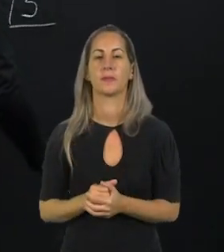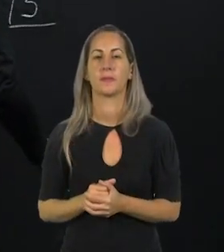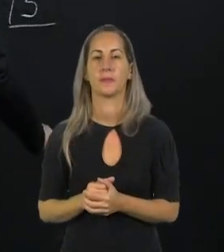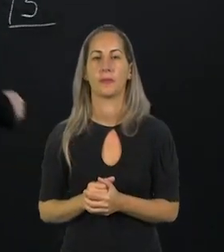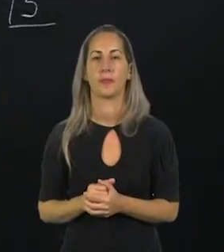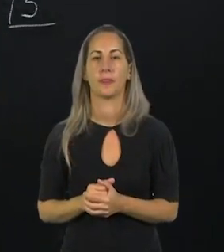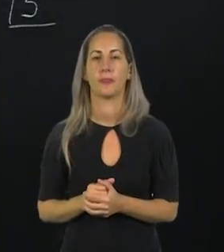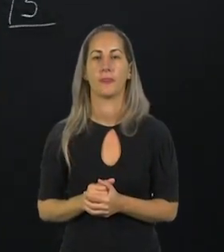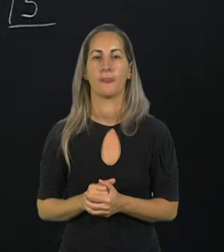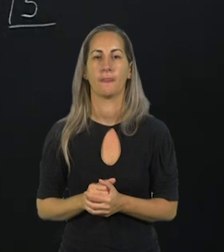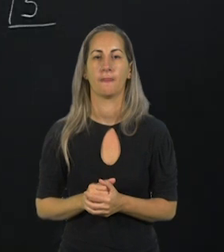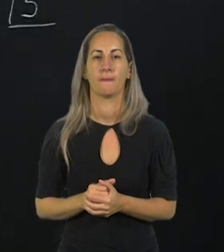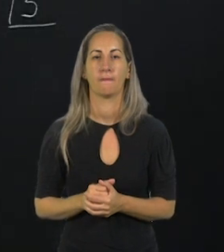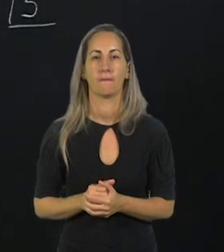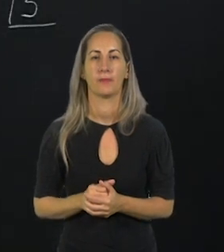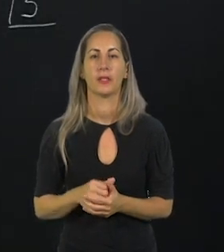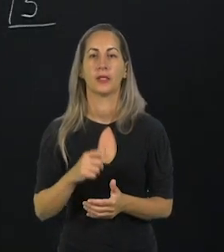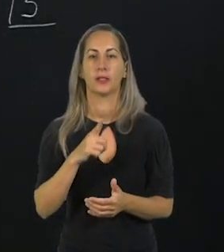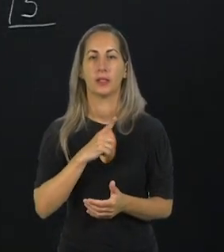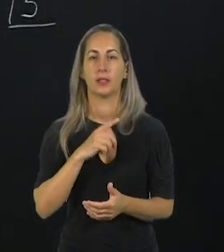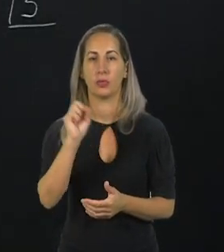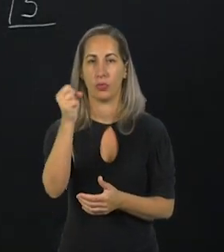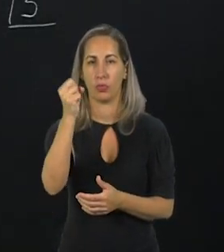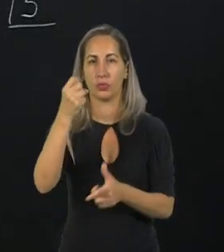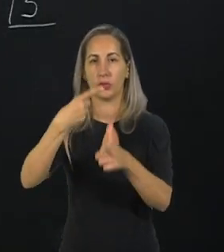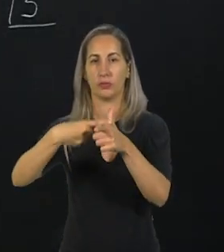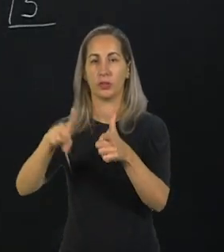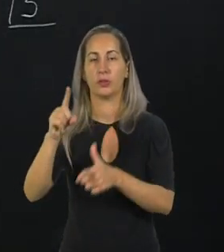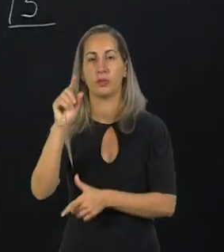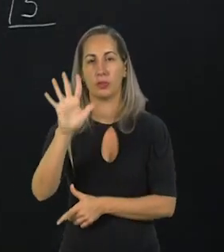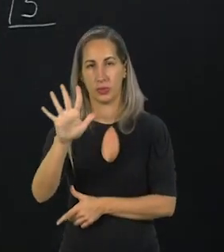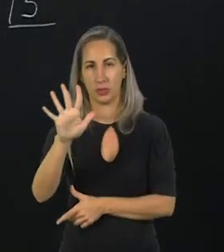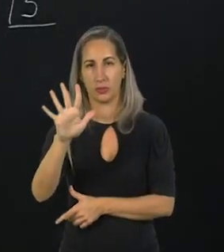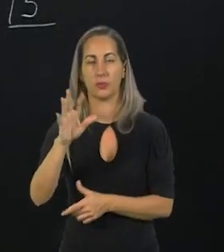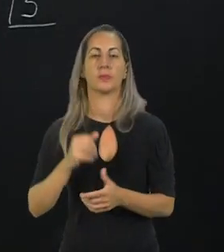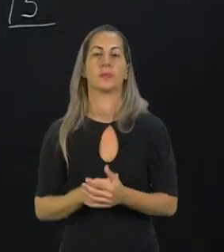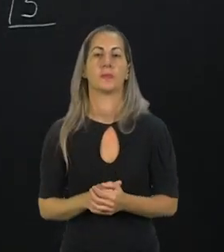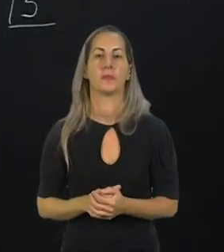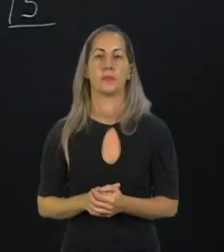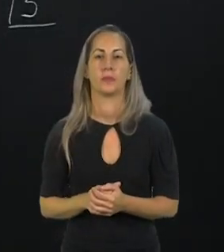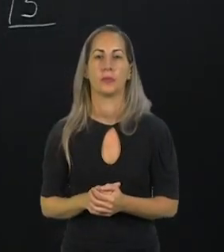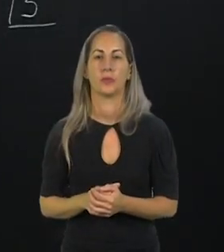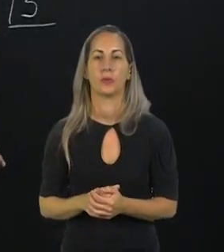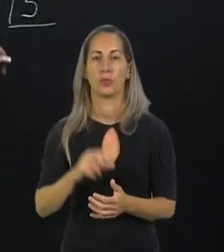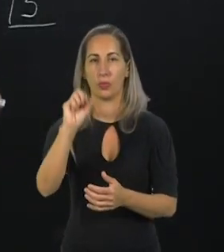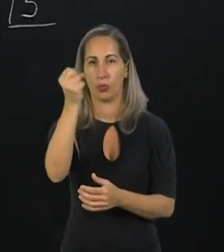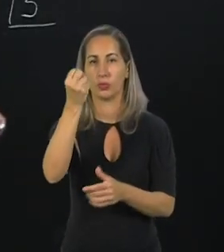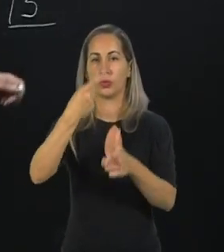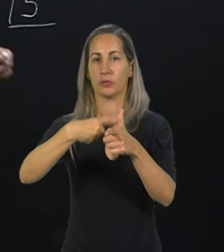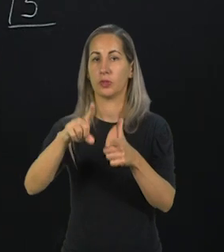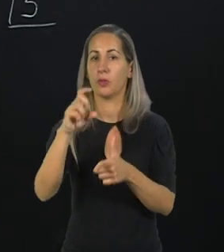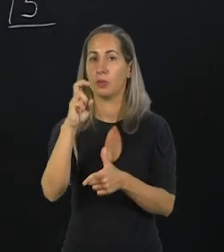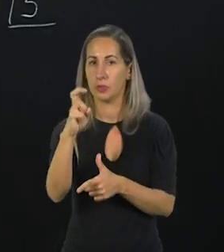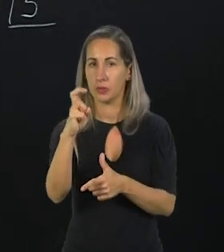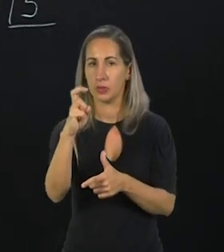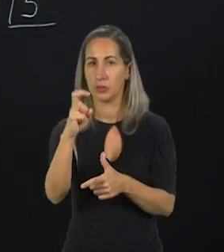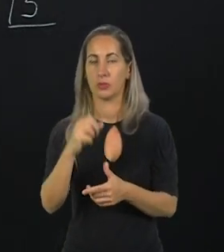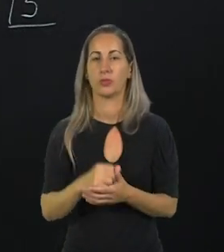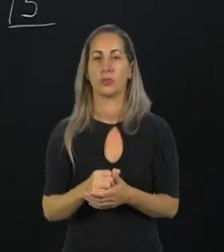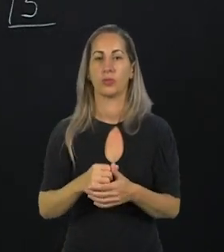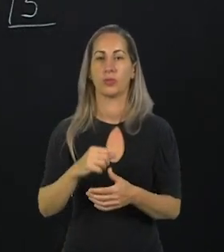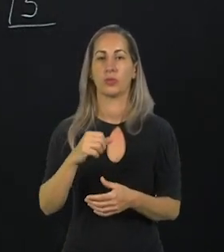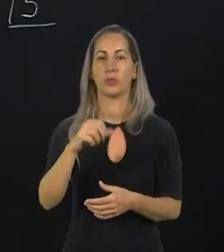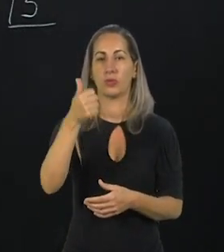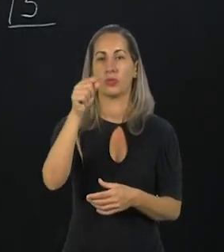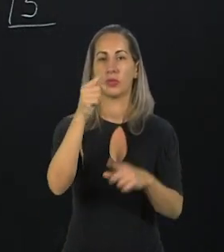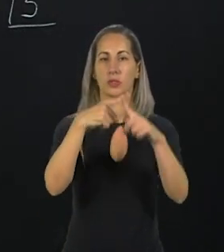Ó. Então, eu tenho aqui 8 dividido por 5, beleza? 8 dividido por 5, vamos lá. 5 vezes